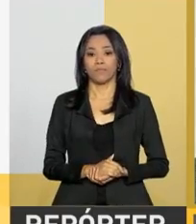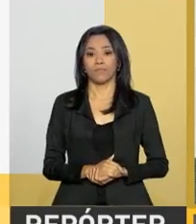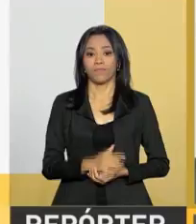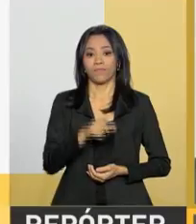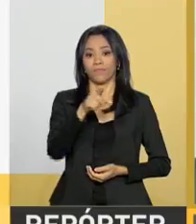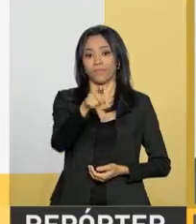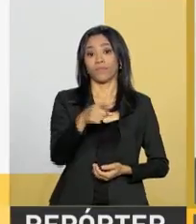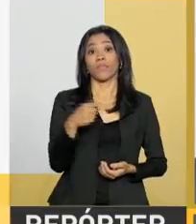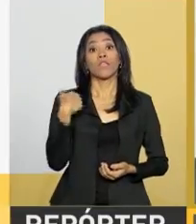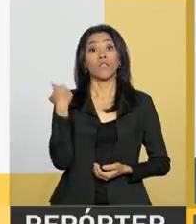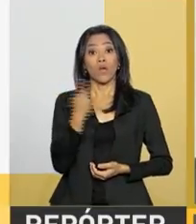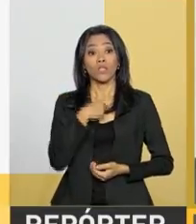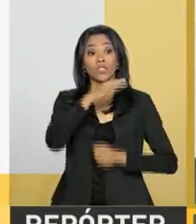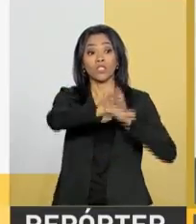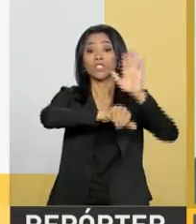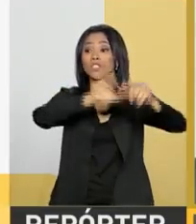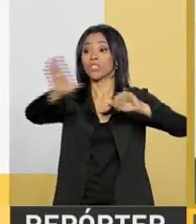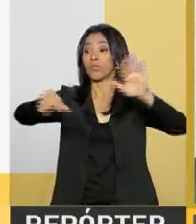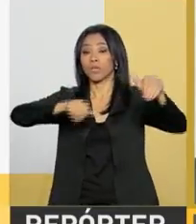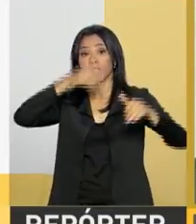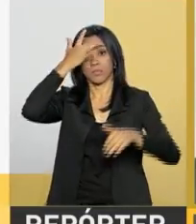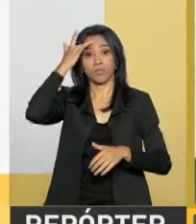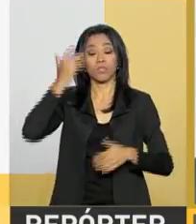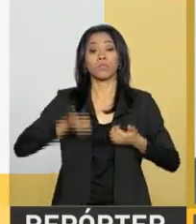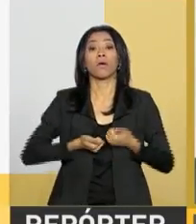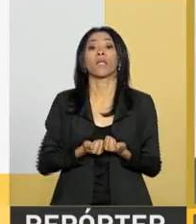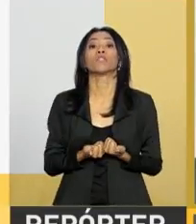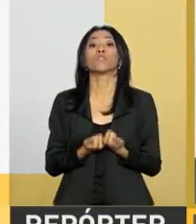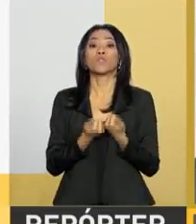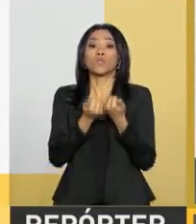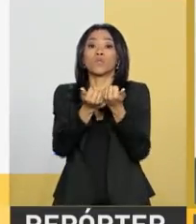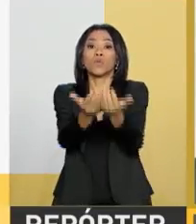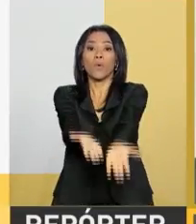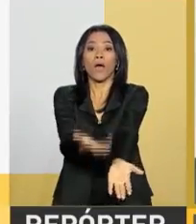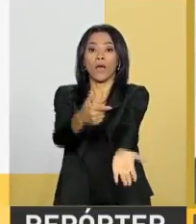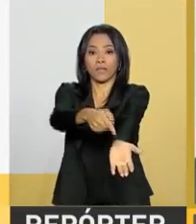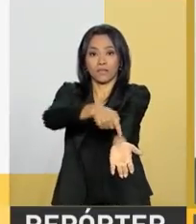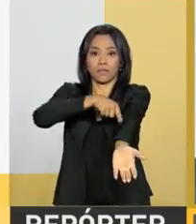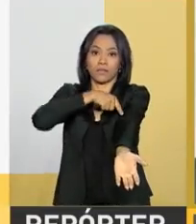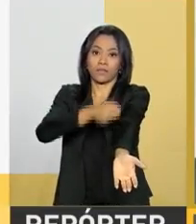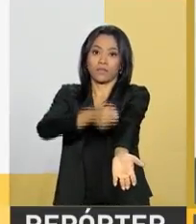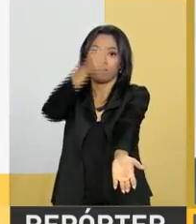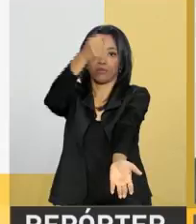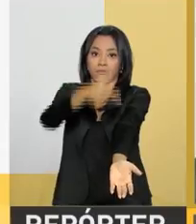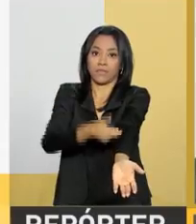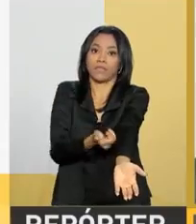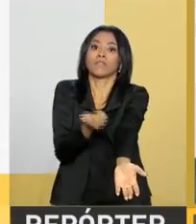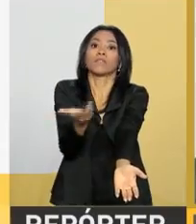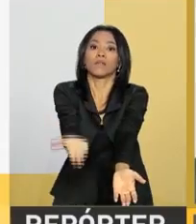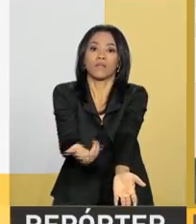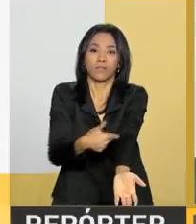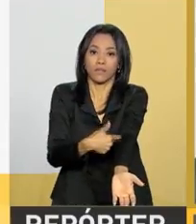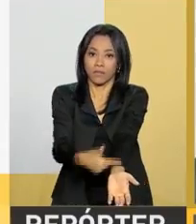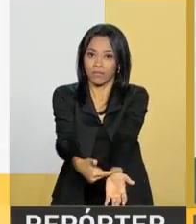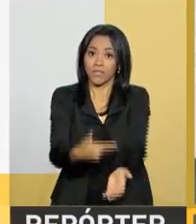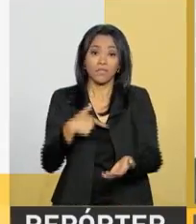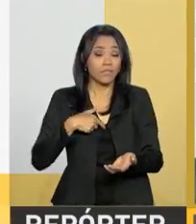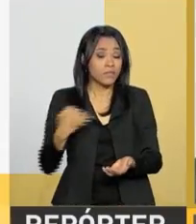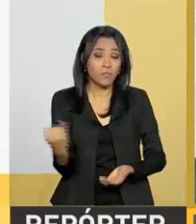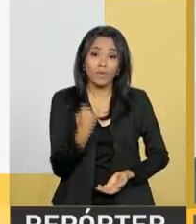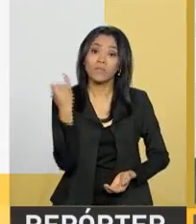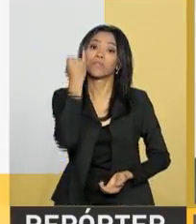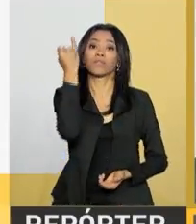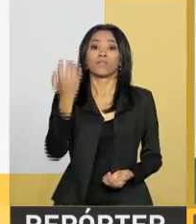estamos convocando a população pra fazer doação de sangue é muito importante esse processo é natural